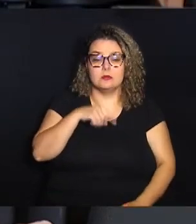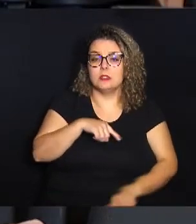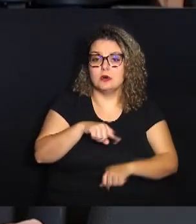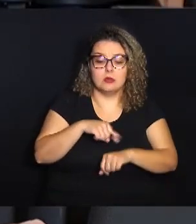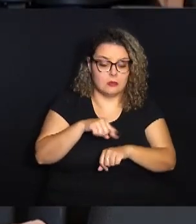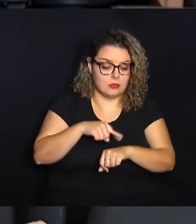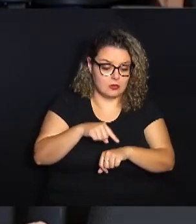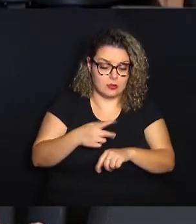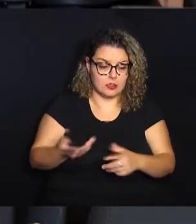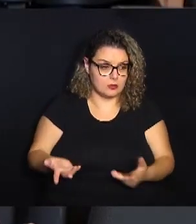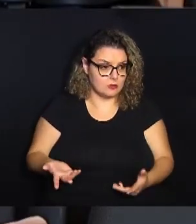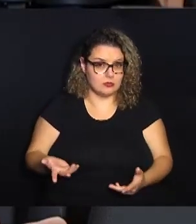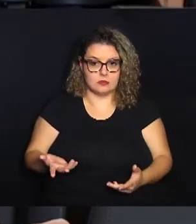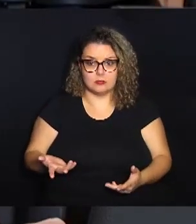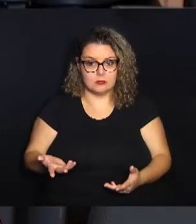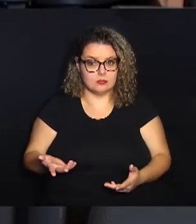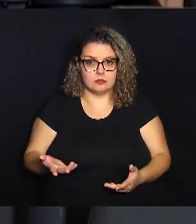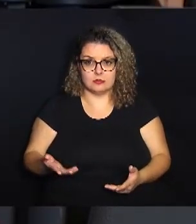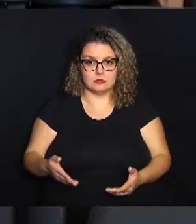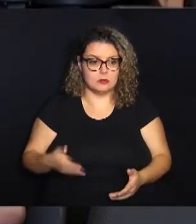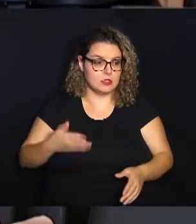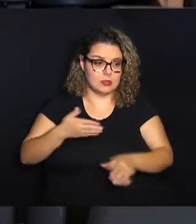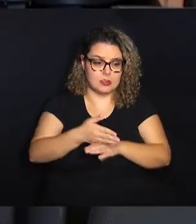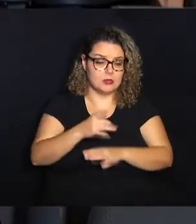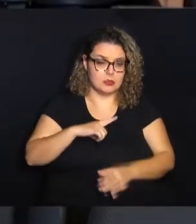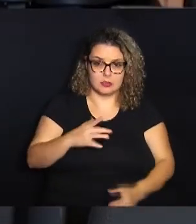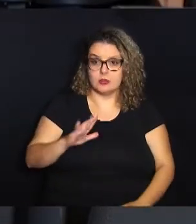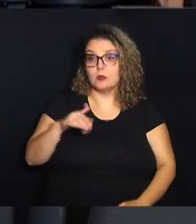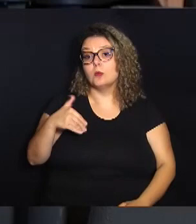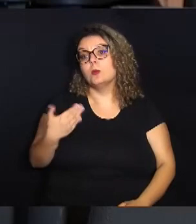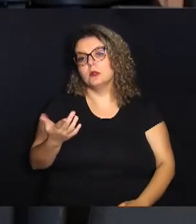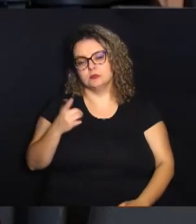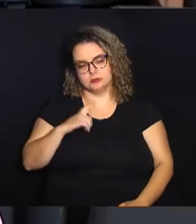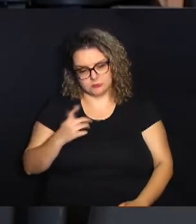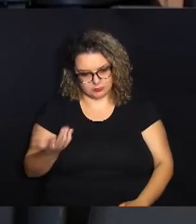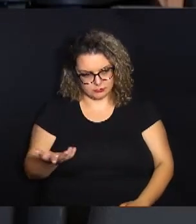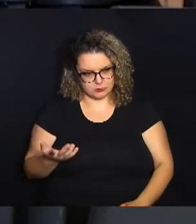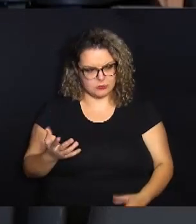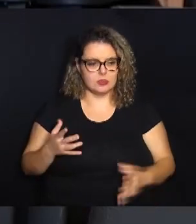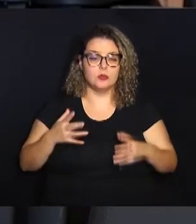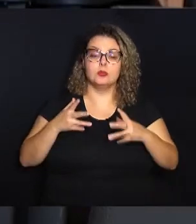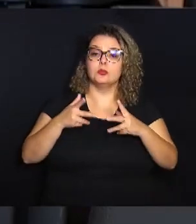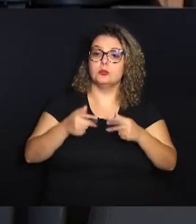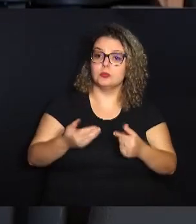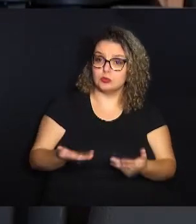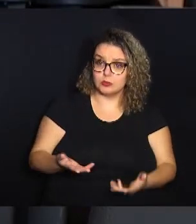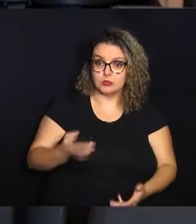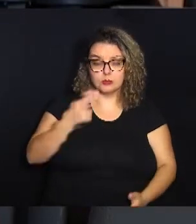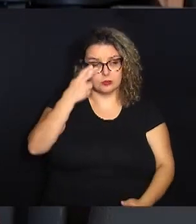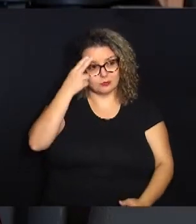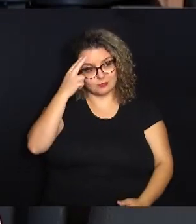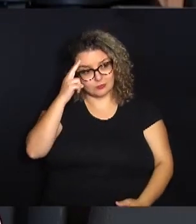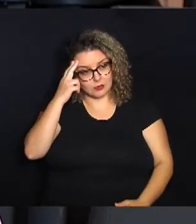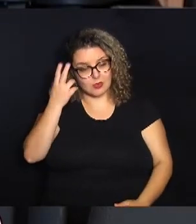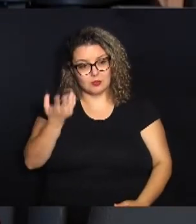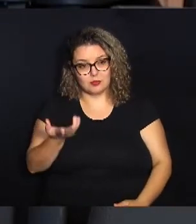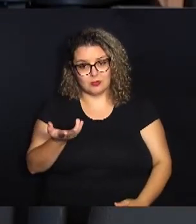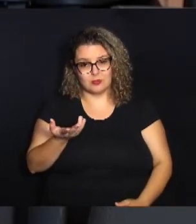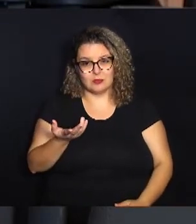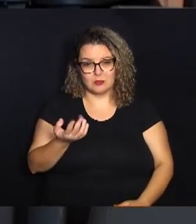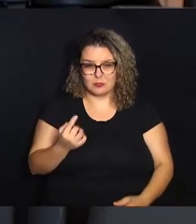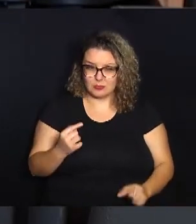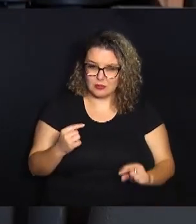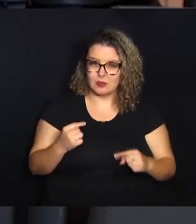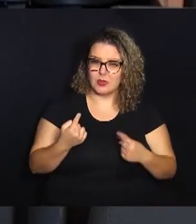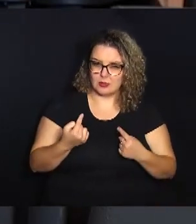enfim, para vir, né, ou para ter acesso, quando tem. Então tudo isso, Gabriel, me